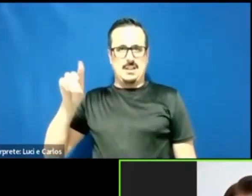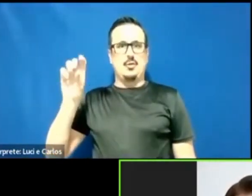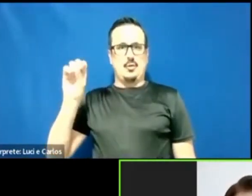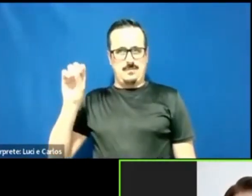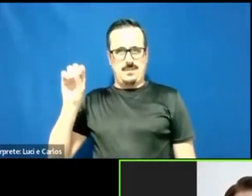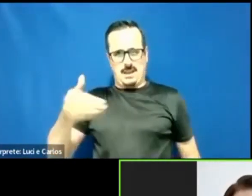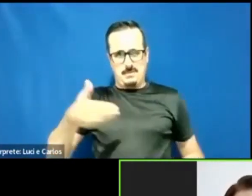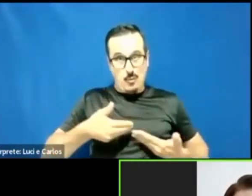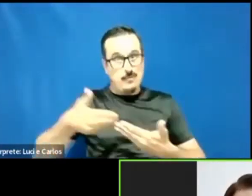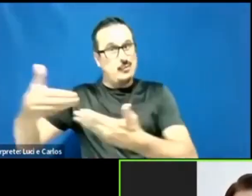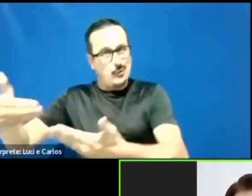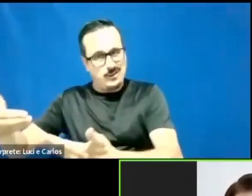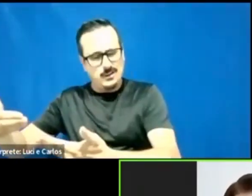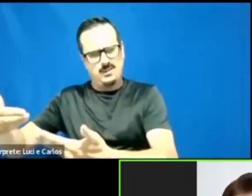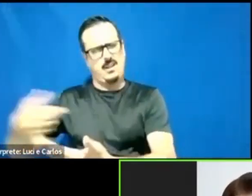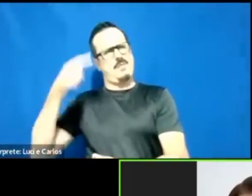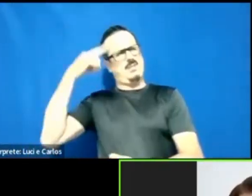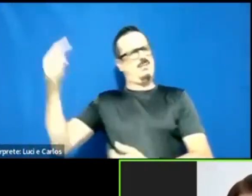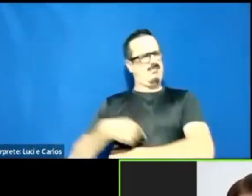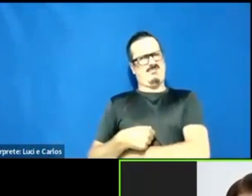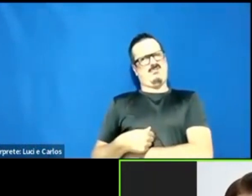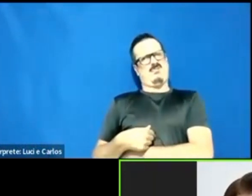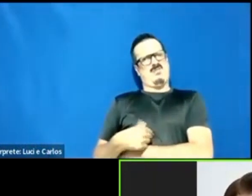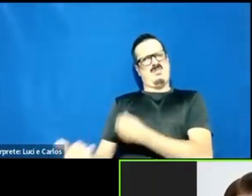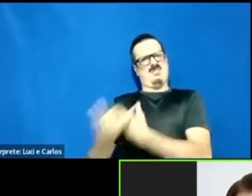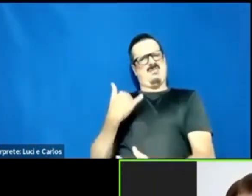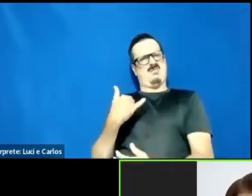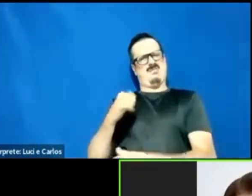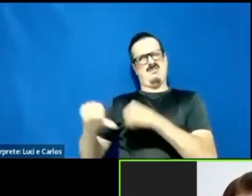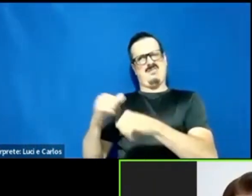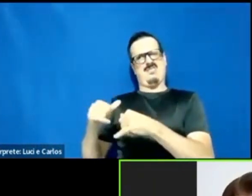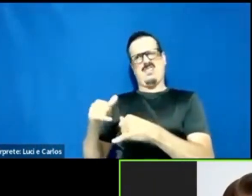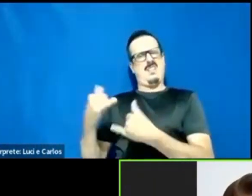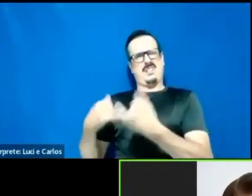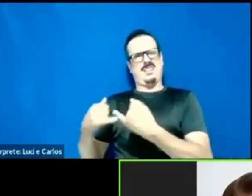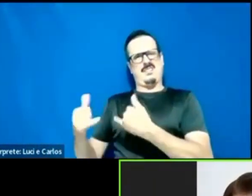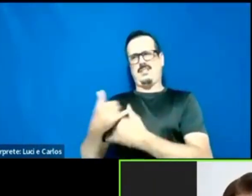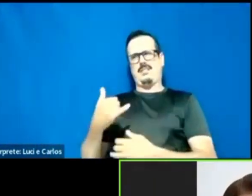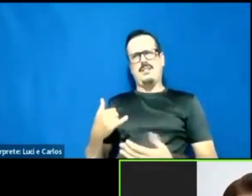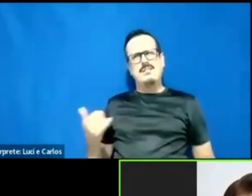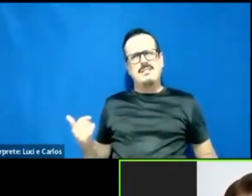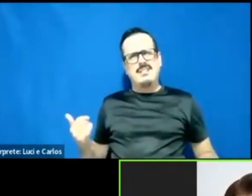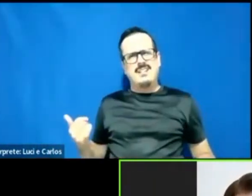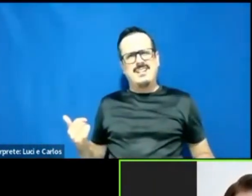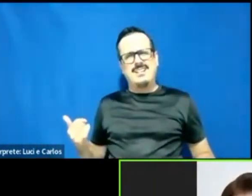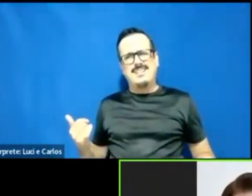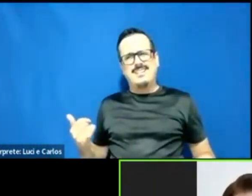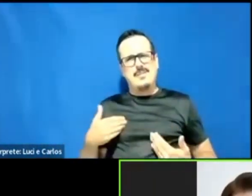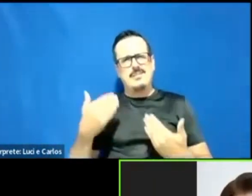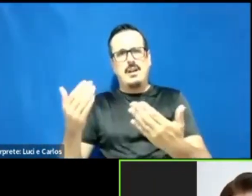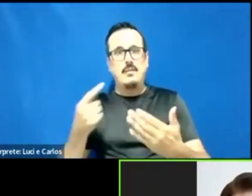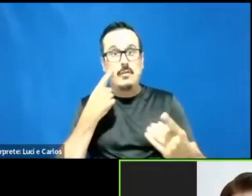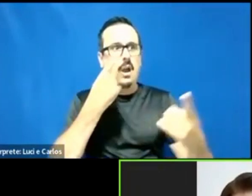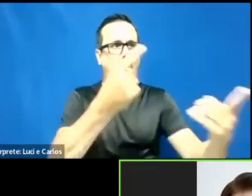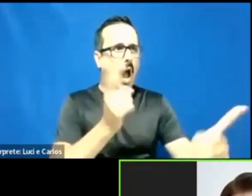era uma brincadeira, porque conhecer o dono do Silocimol é